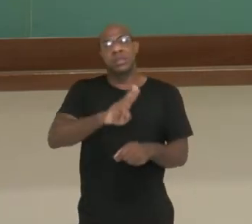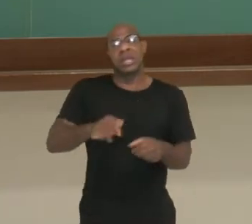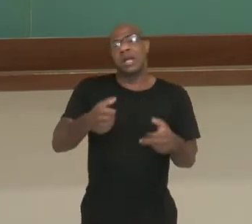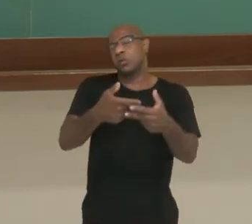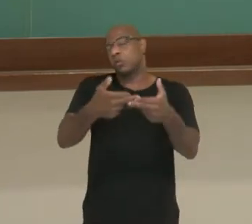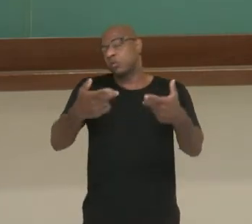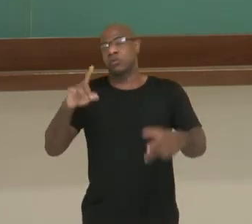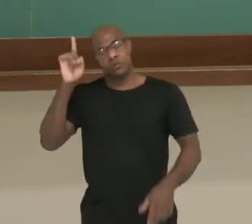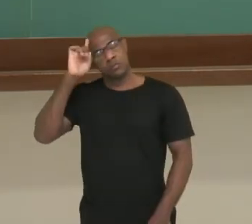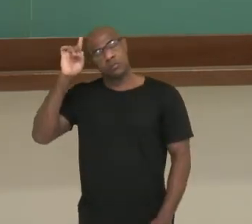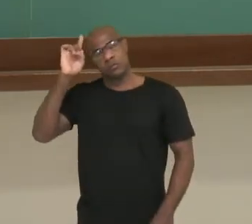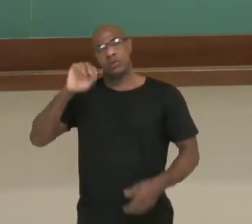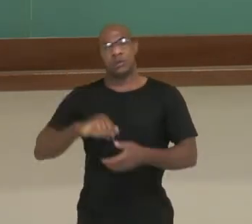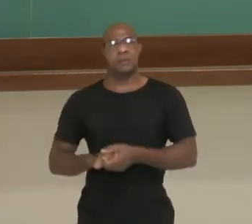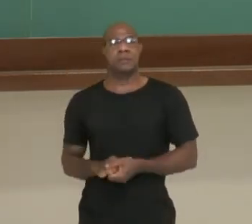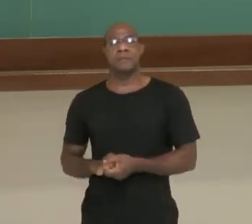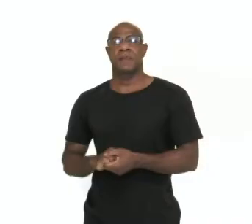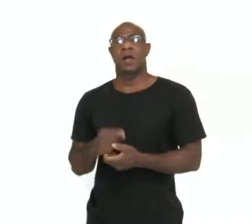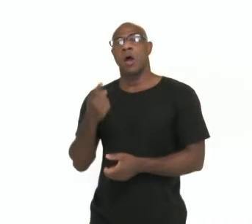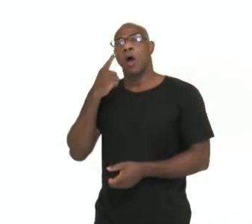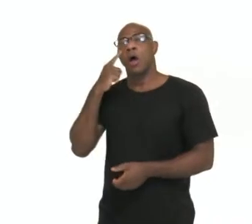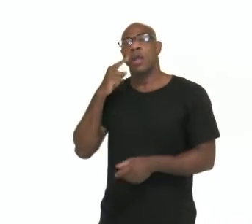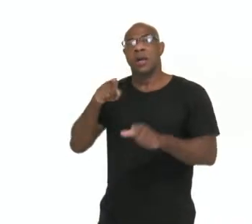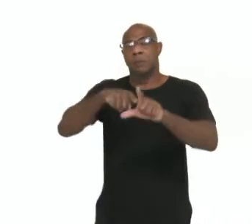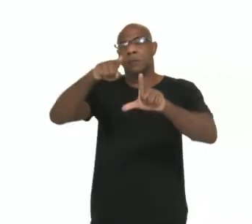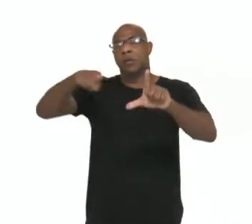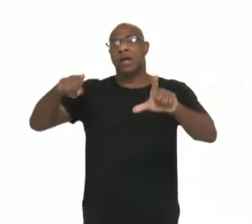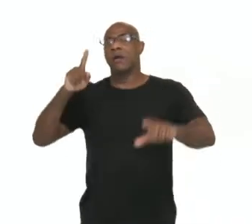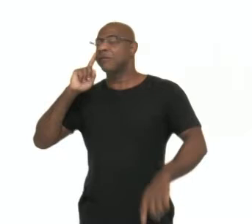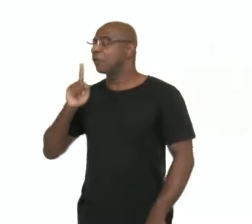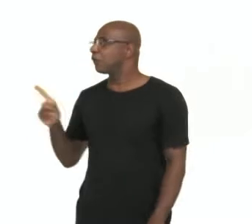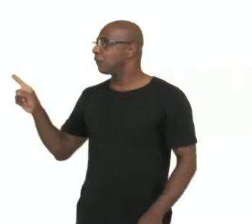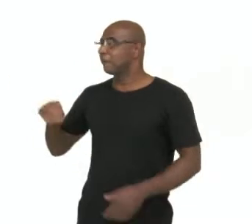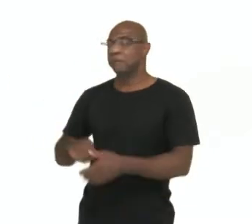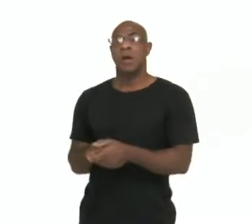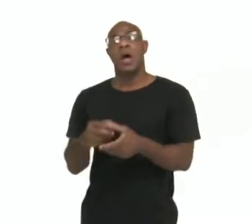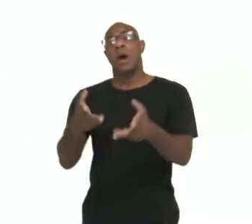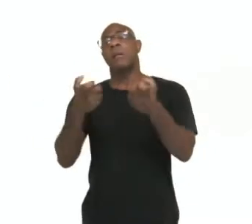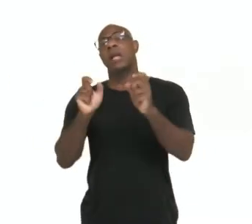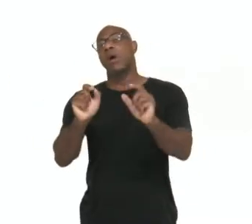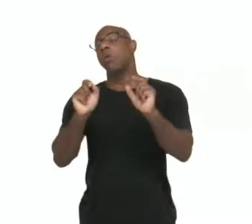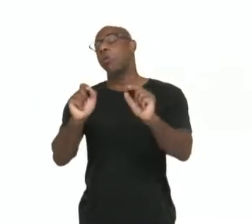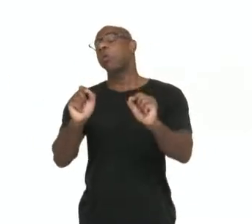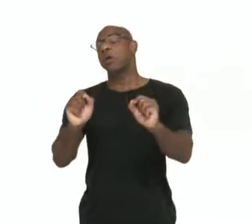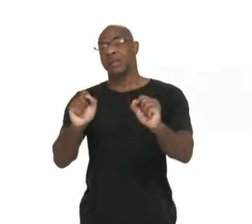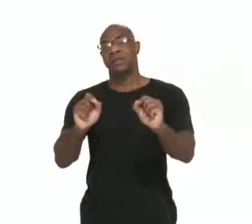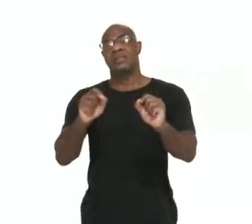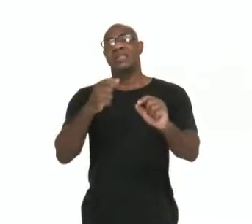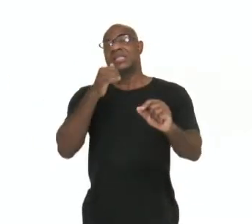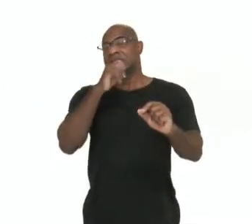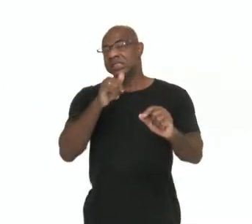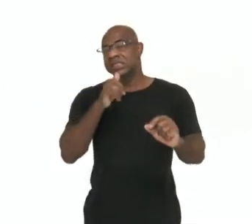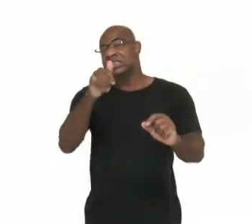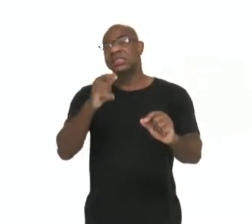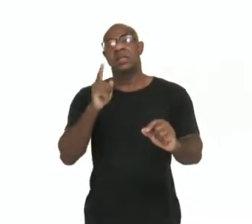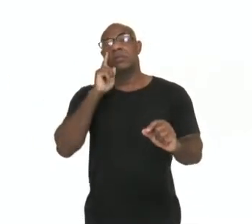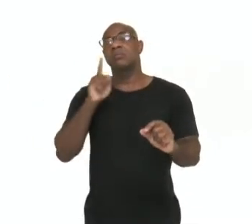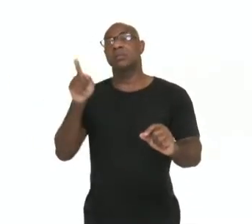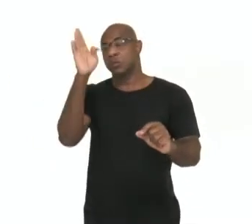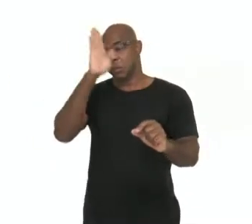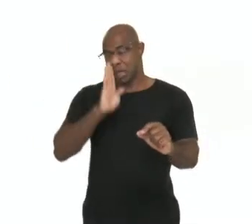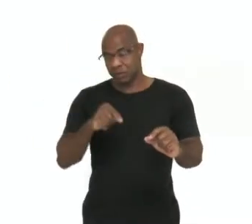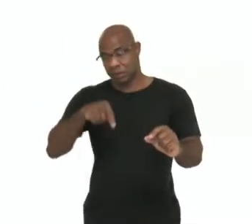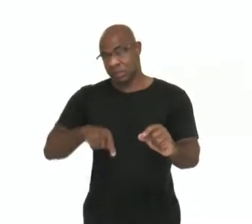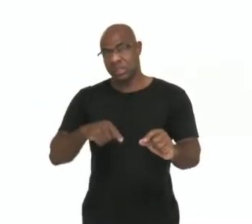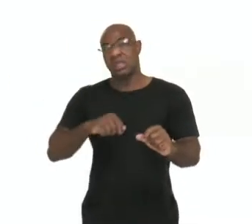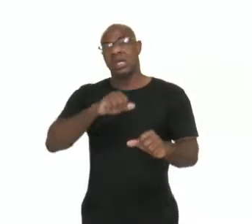nosso cotidiano. Olha o gráfico que aparece aqui na tela, ó. Aqui a gente vai observar que fontes de energia não renováveis no Brasil